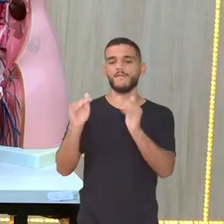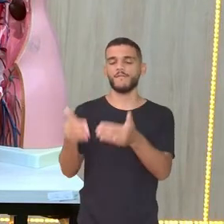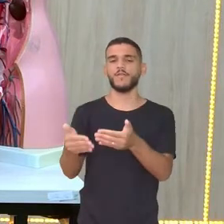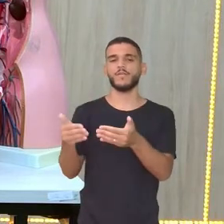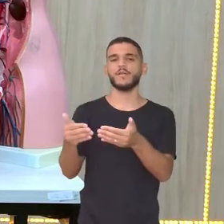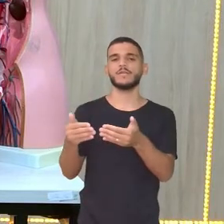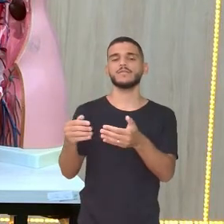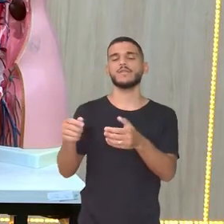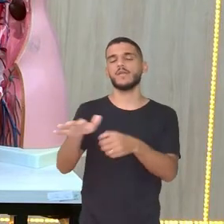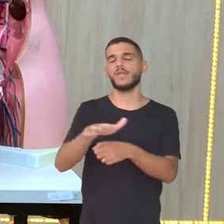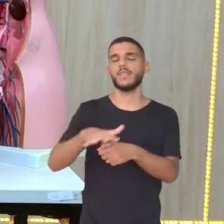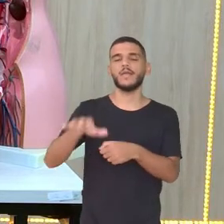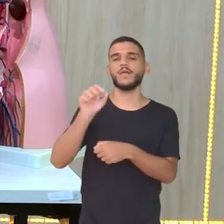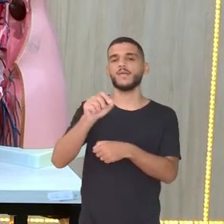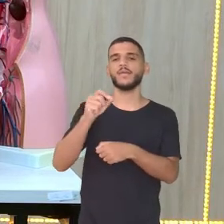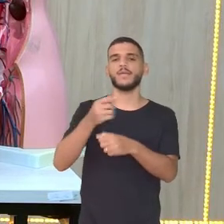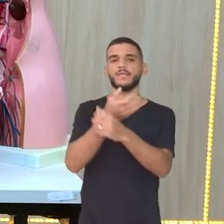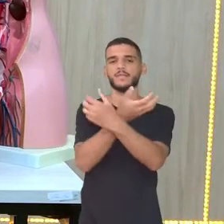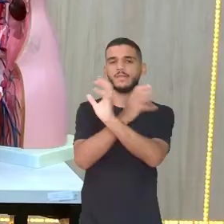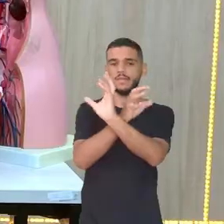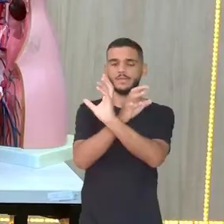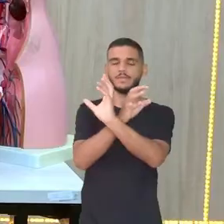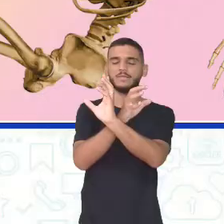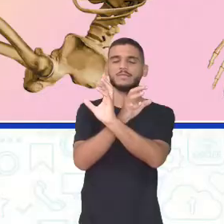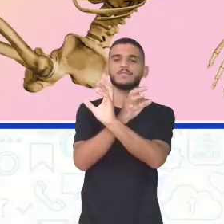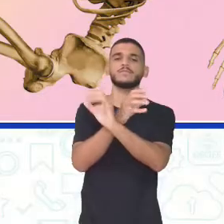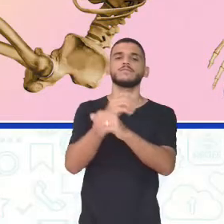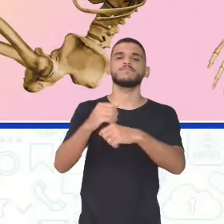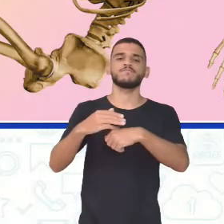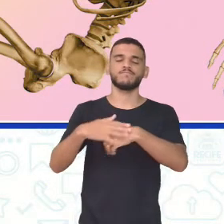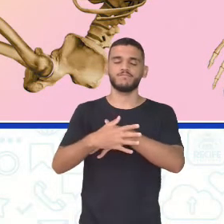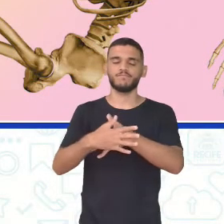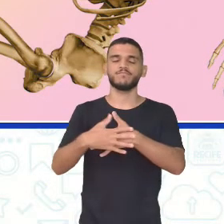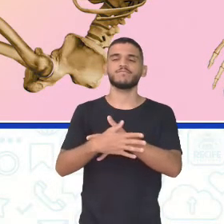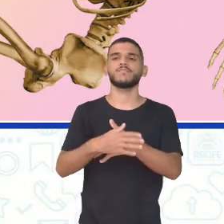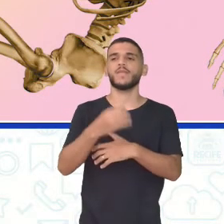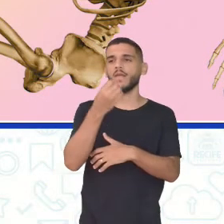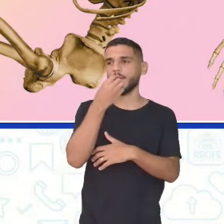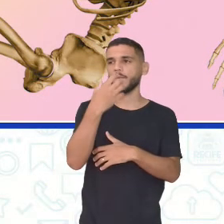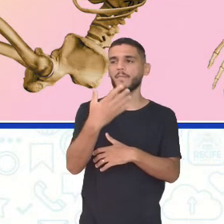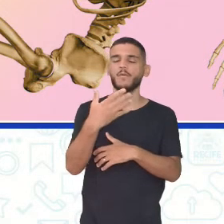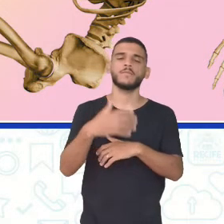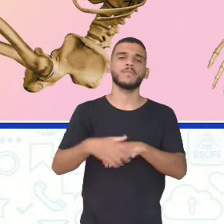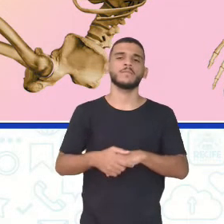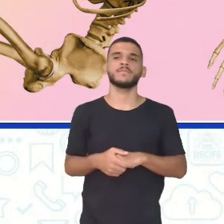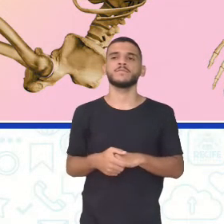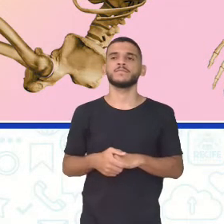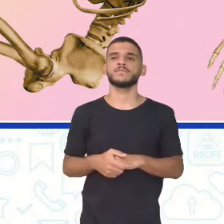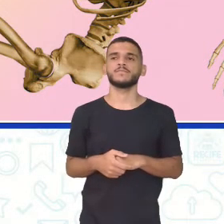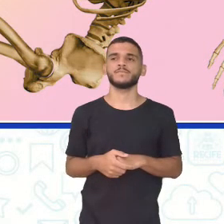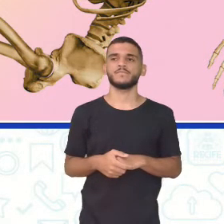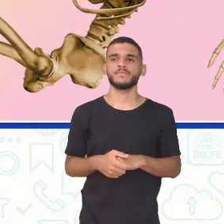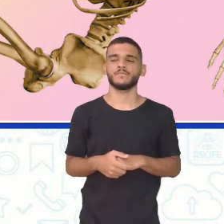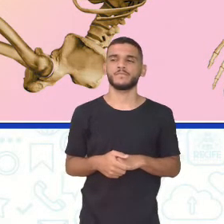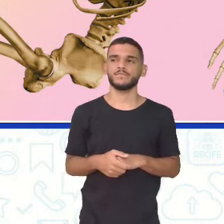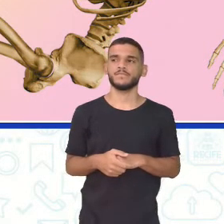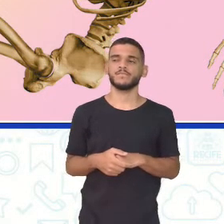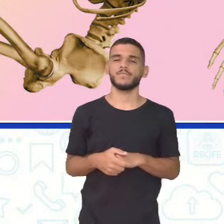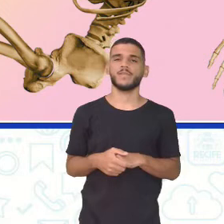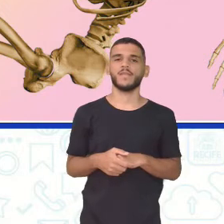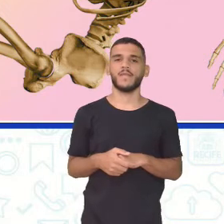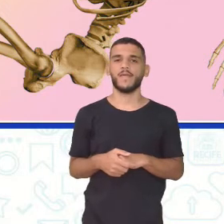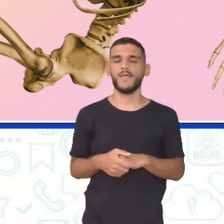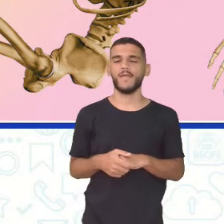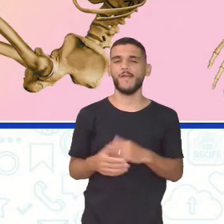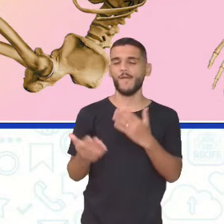Né? Veja que o tecido ósseo é bem interessante. Vou pedir para... Pronto, Devinho, valeu. Essa questão aí parece até caverna,